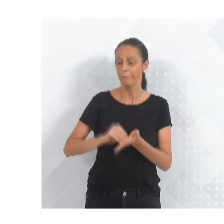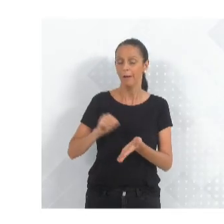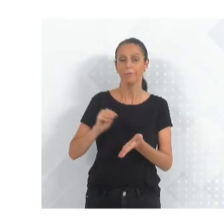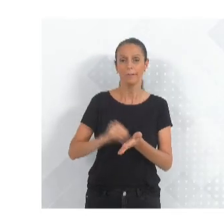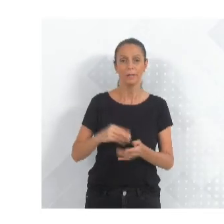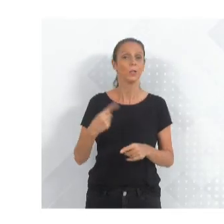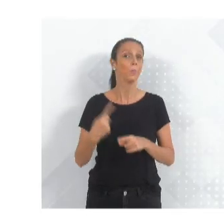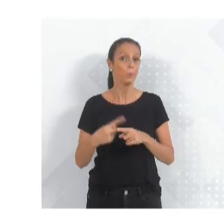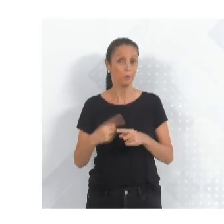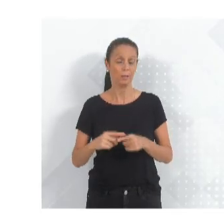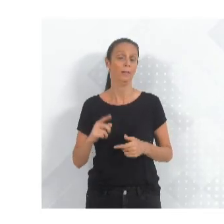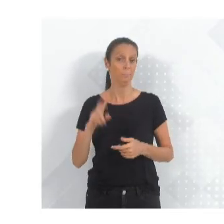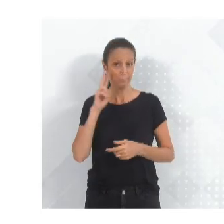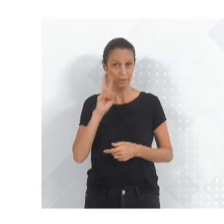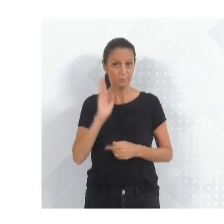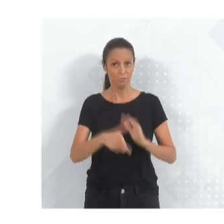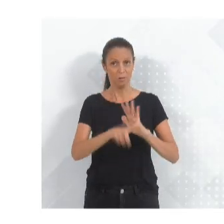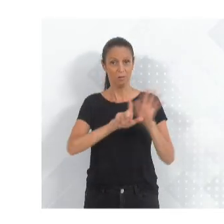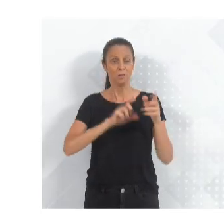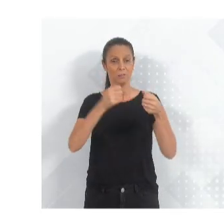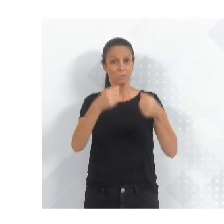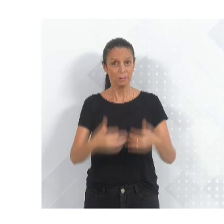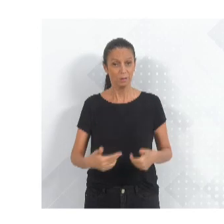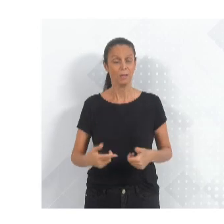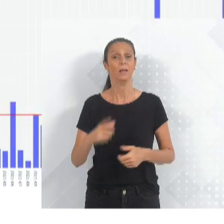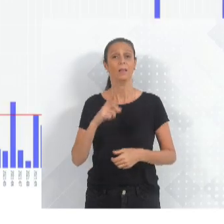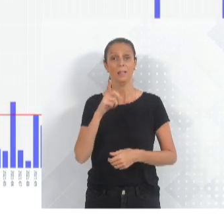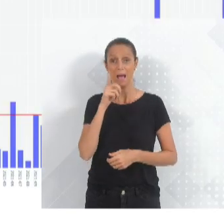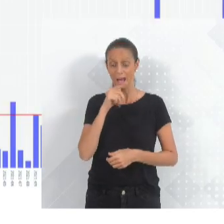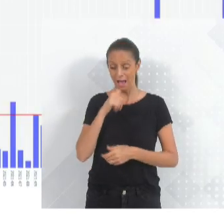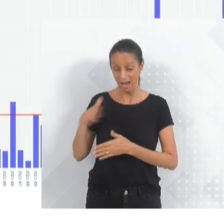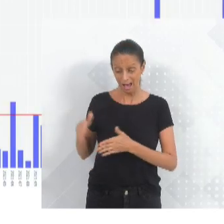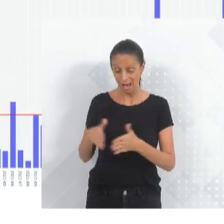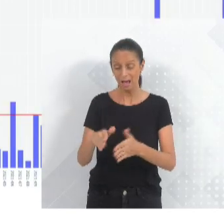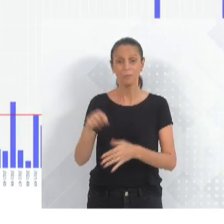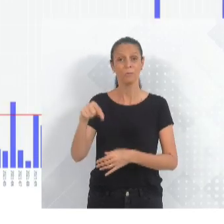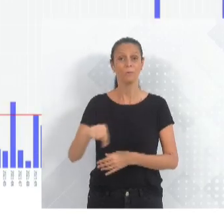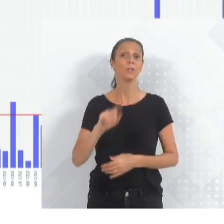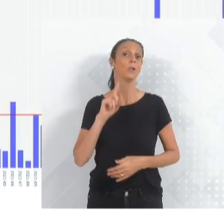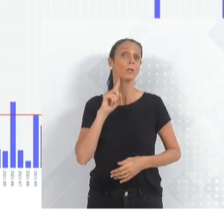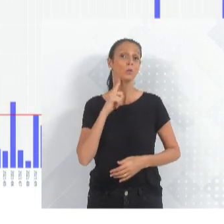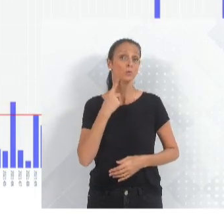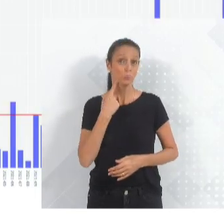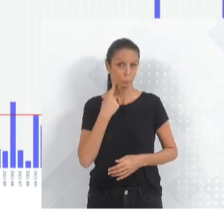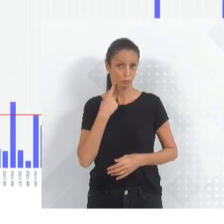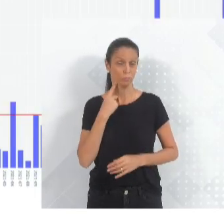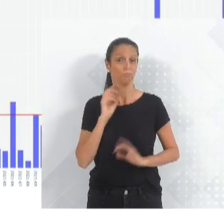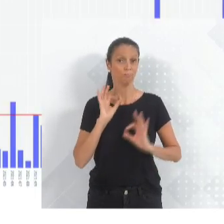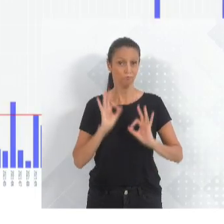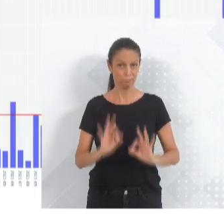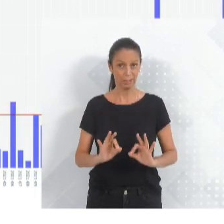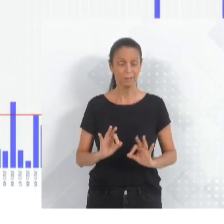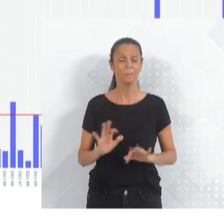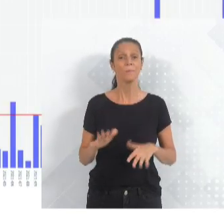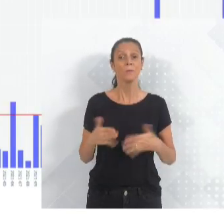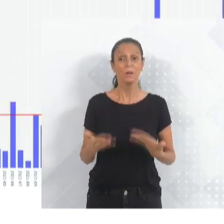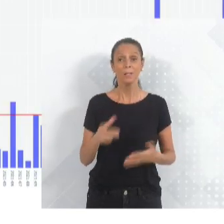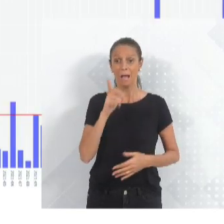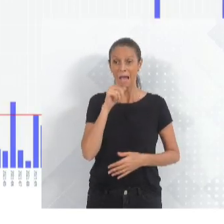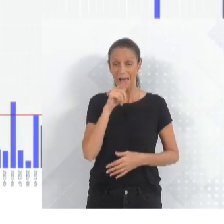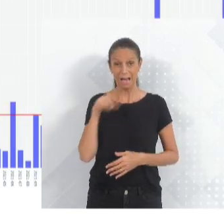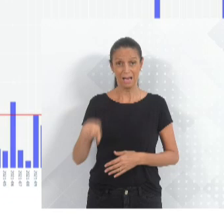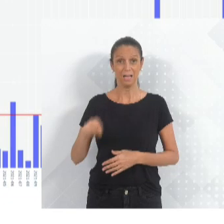E eu gostaria que passasse a próxima tela, que quando há turbidez,